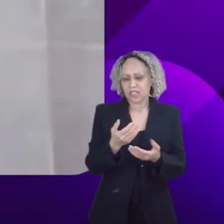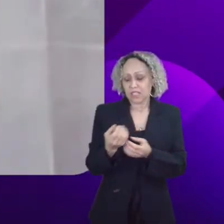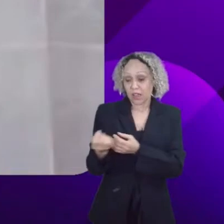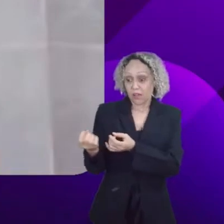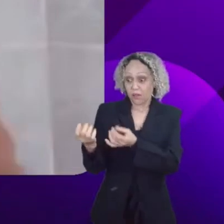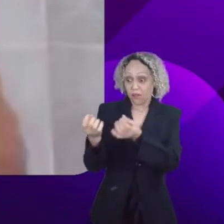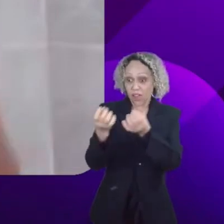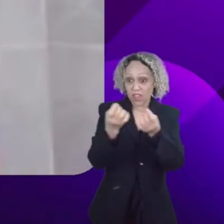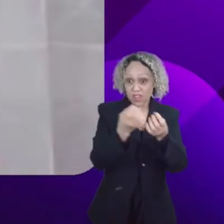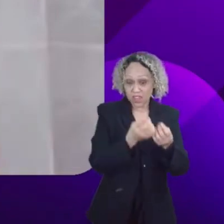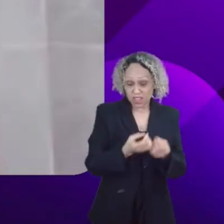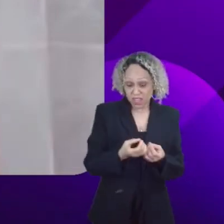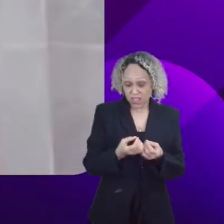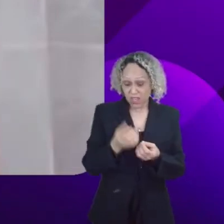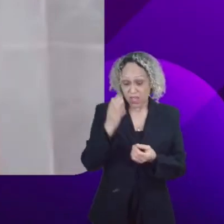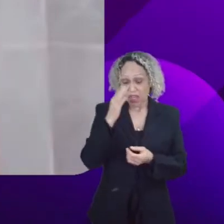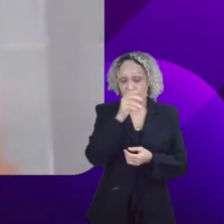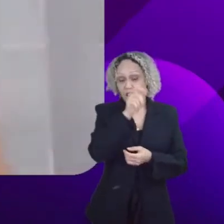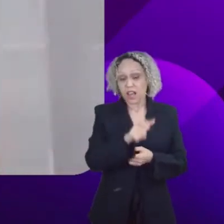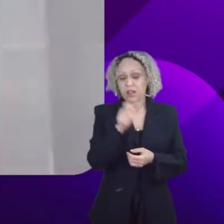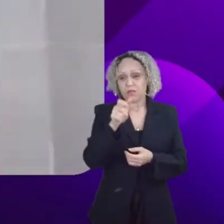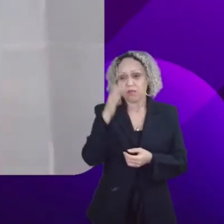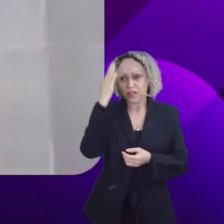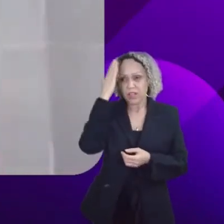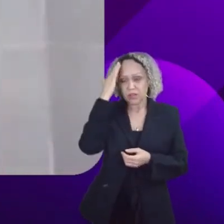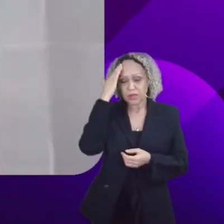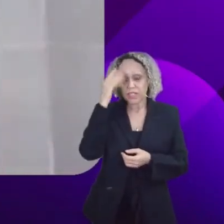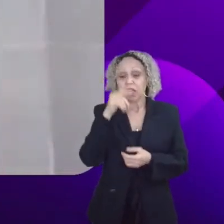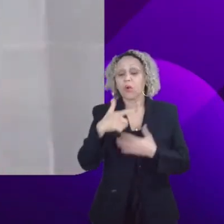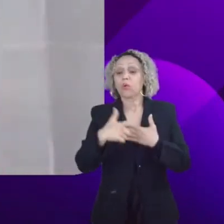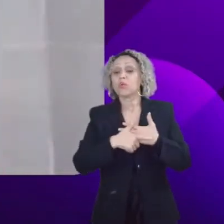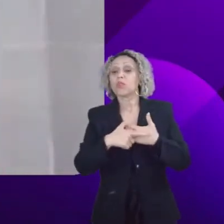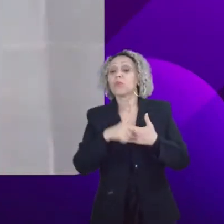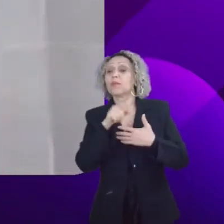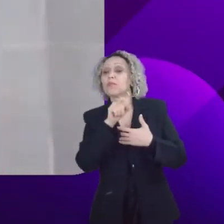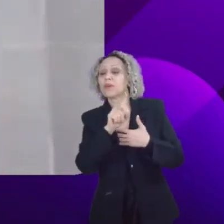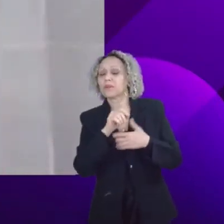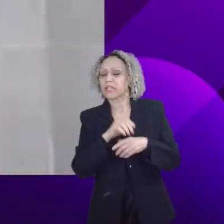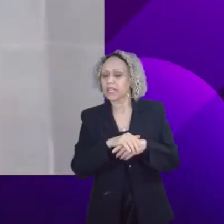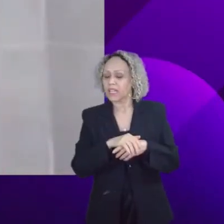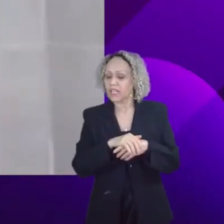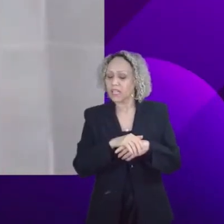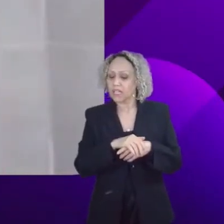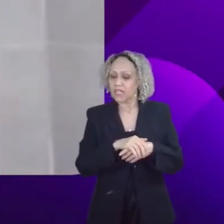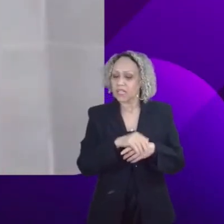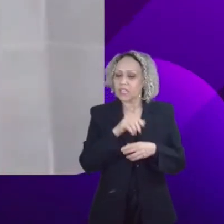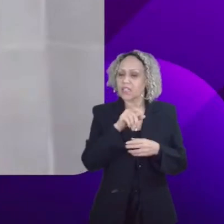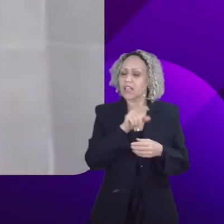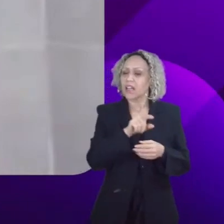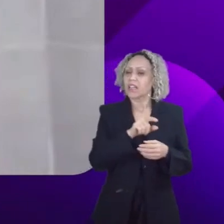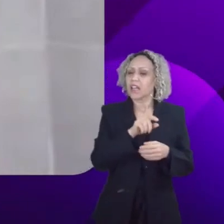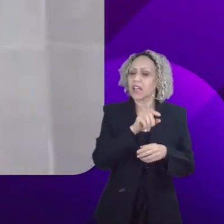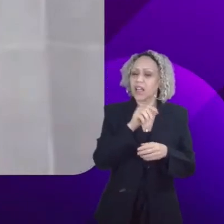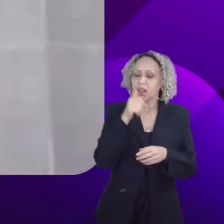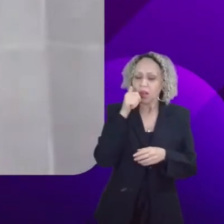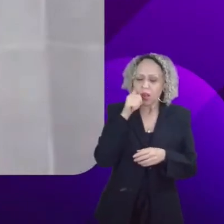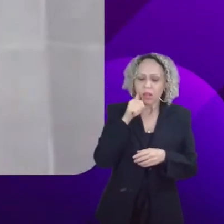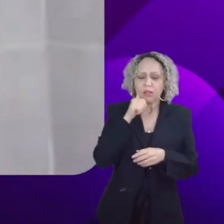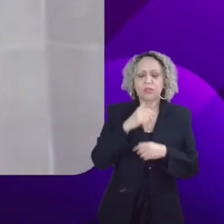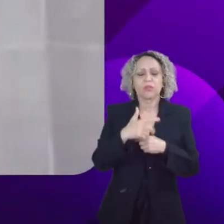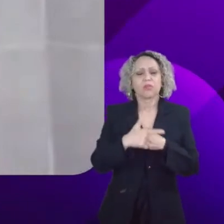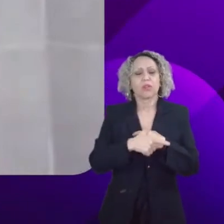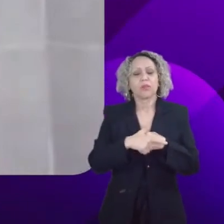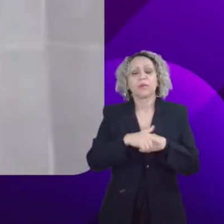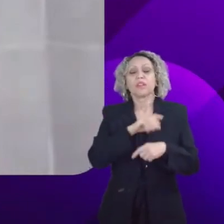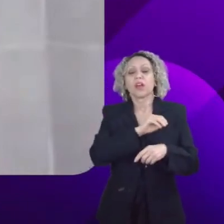seu papel com relação ao cuidado com a saúde para a sociedade brasileira. Então, são muitos os